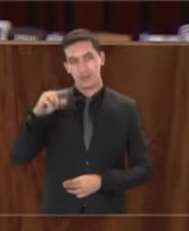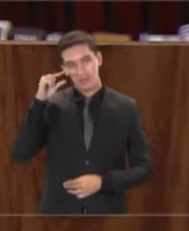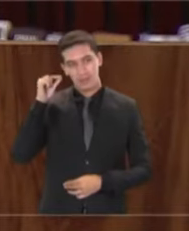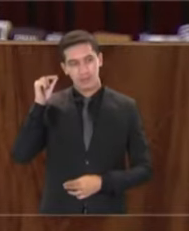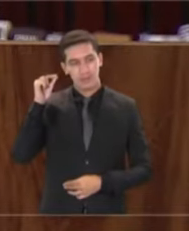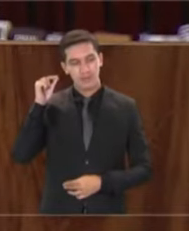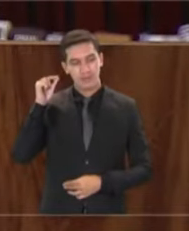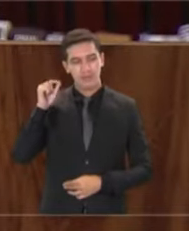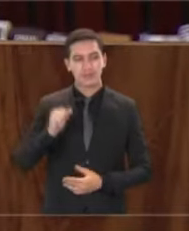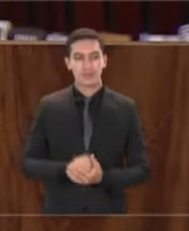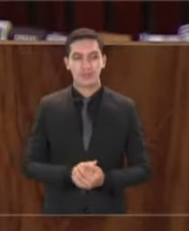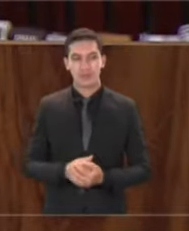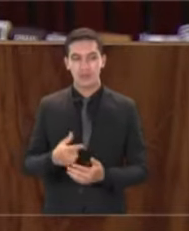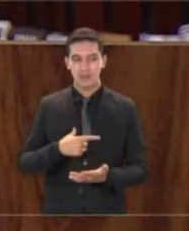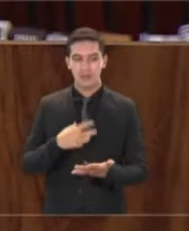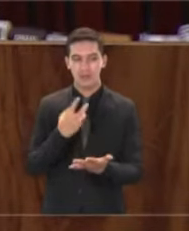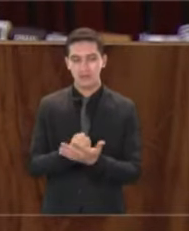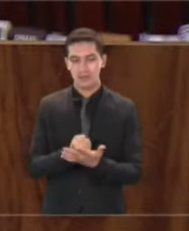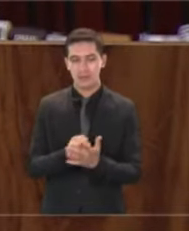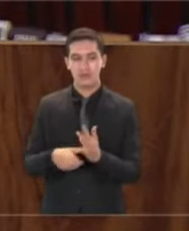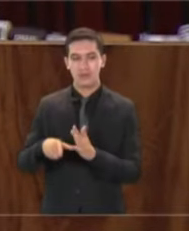última sessão de